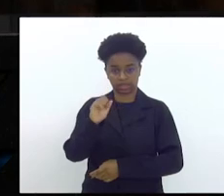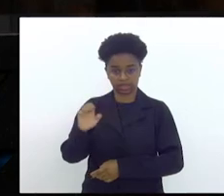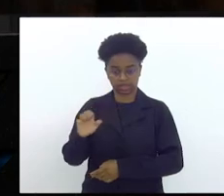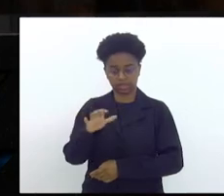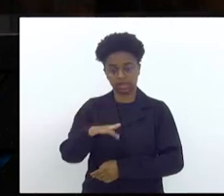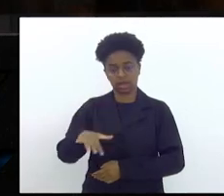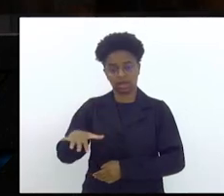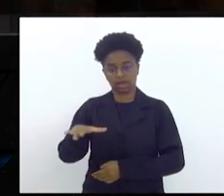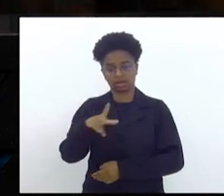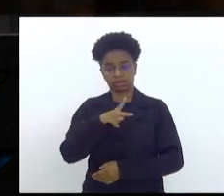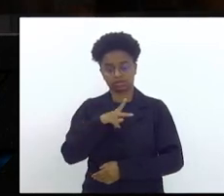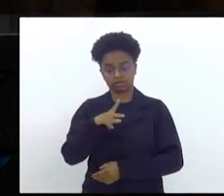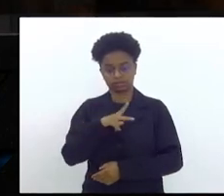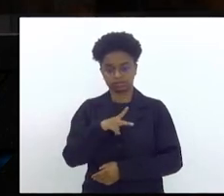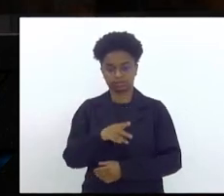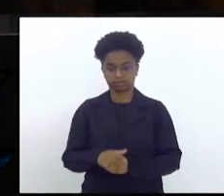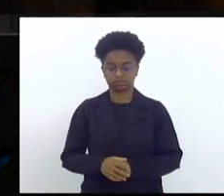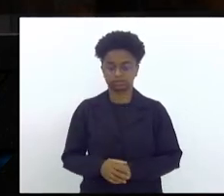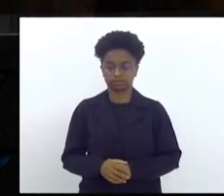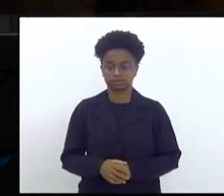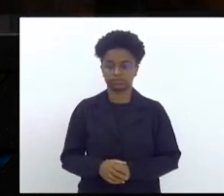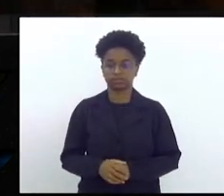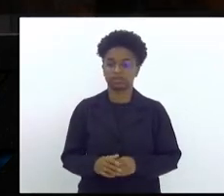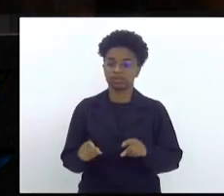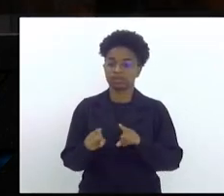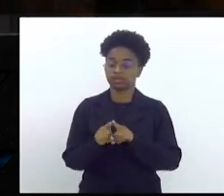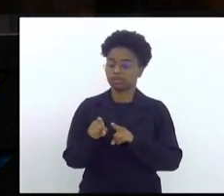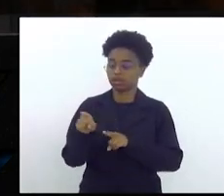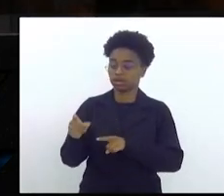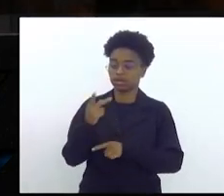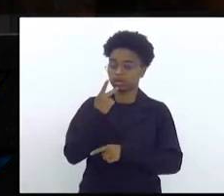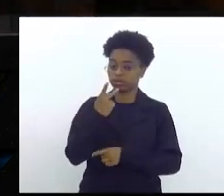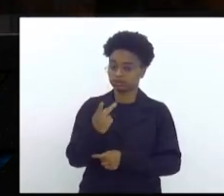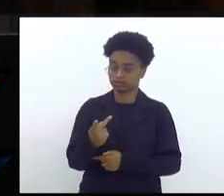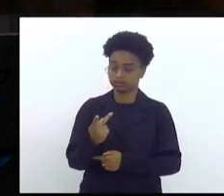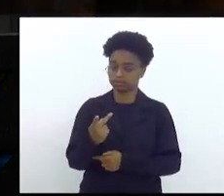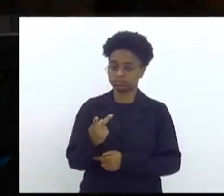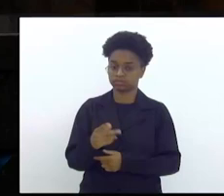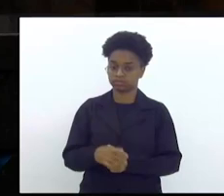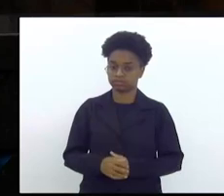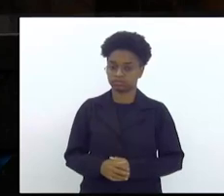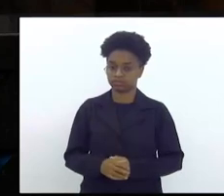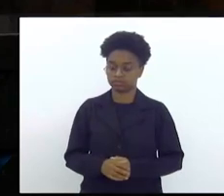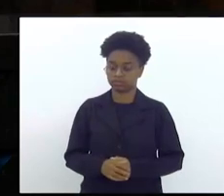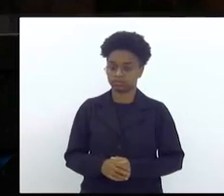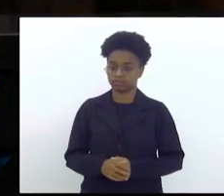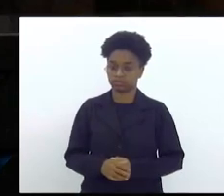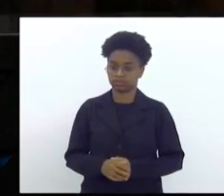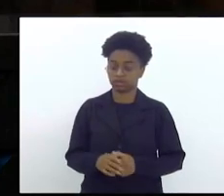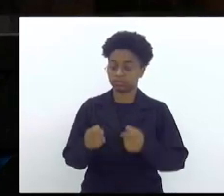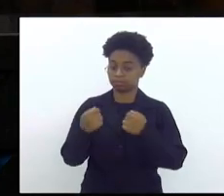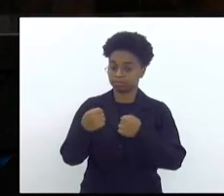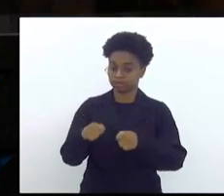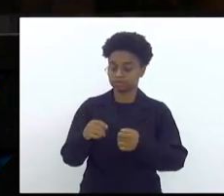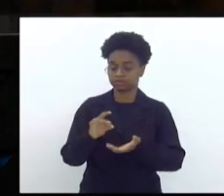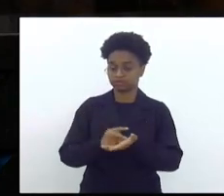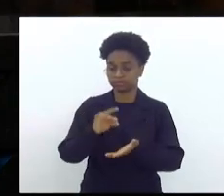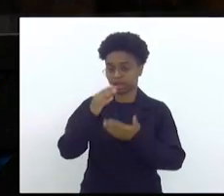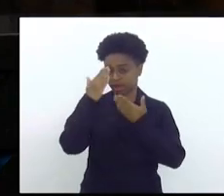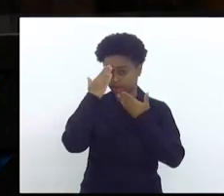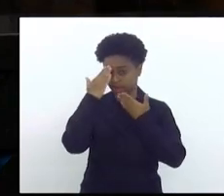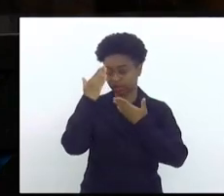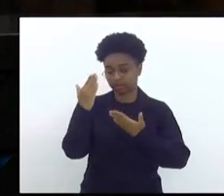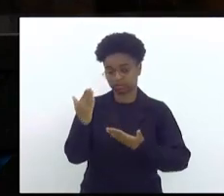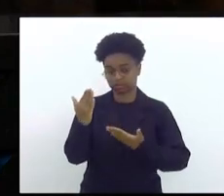privada e disse e disse ele que tinha que ser grato de fato